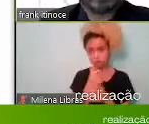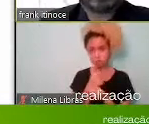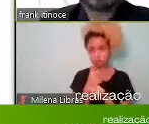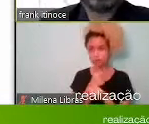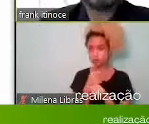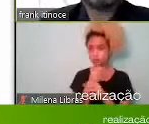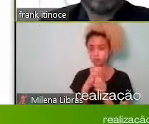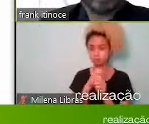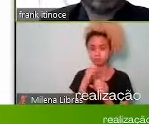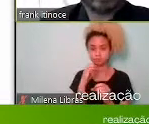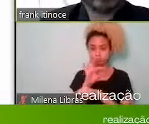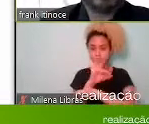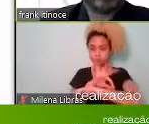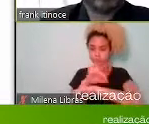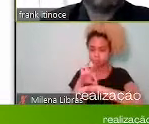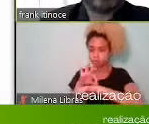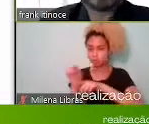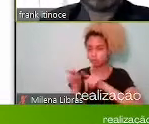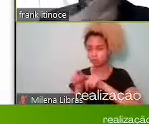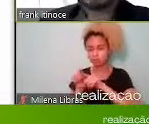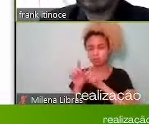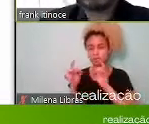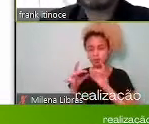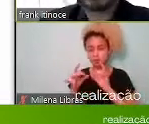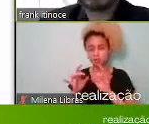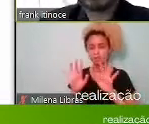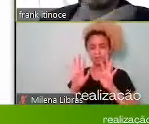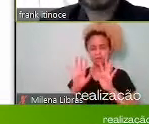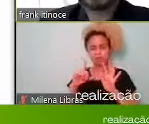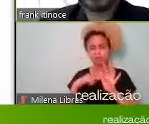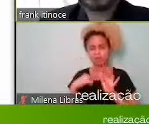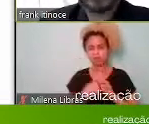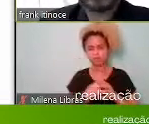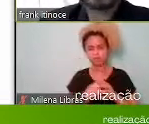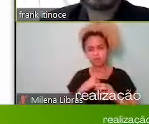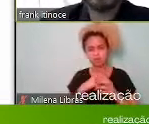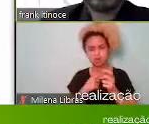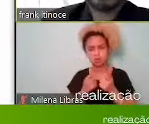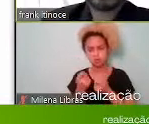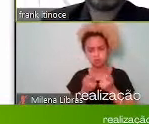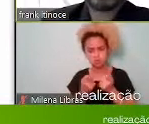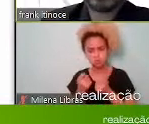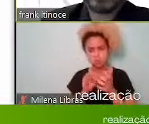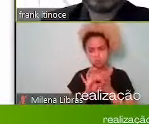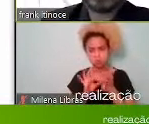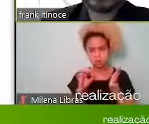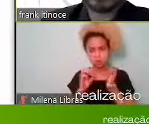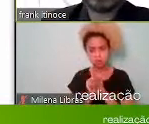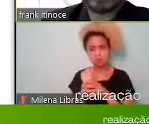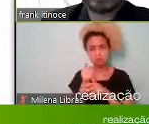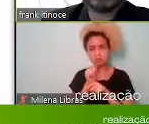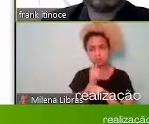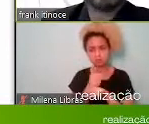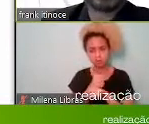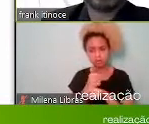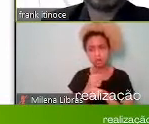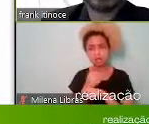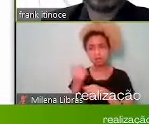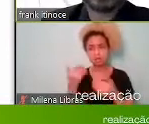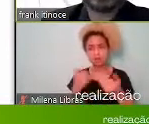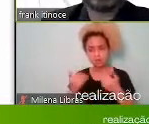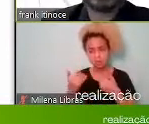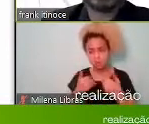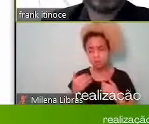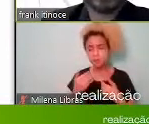nem arquitetos, nem técnicos. Mas a gente tem um controle, a gente tem um cadastro dos profissionais que estão entrando com pedidos